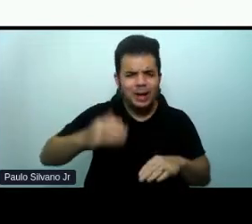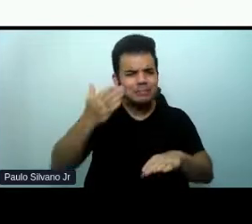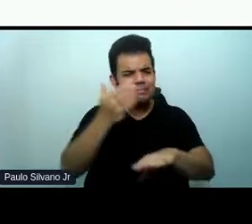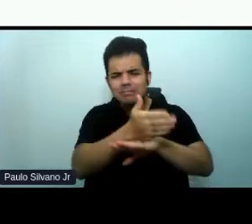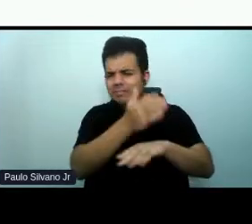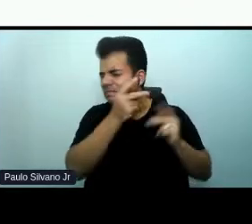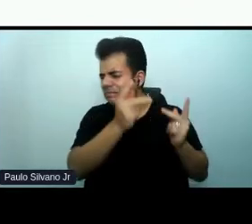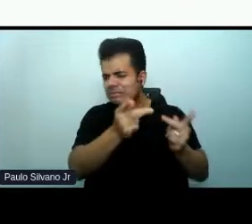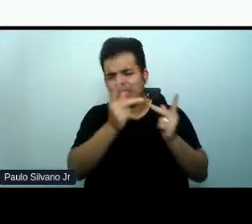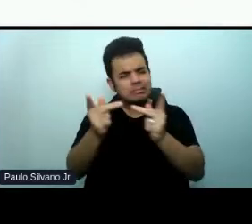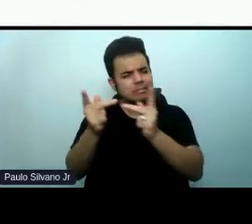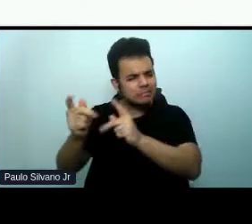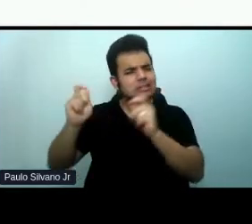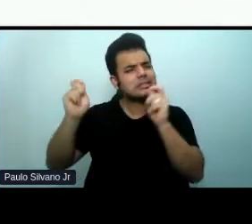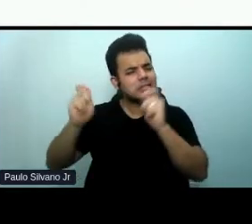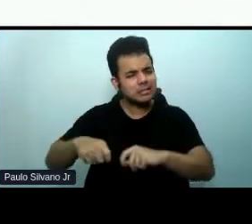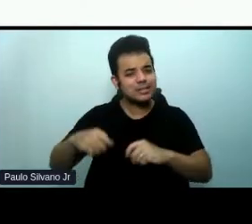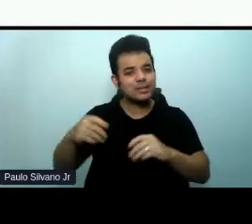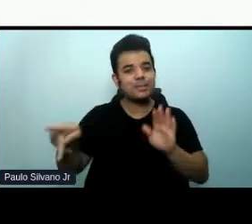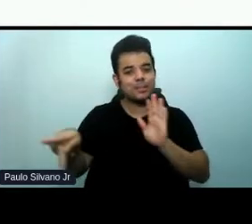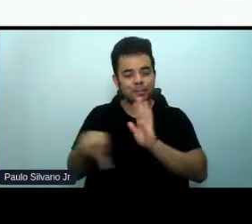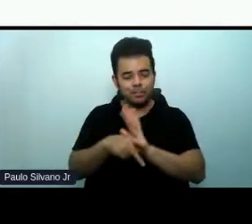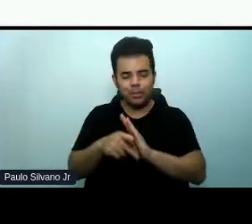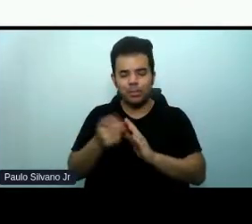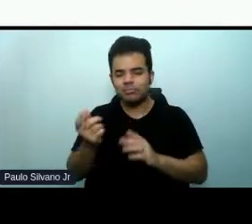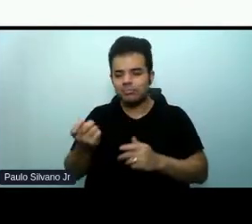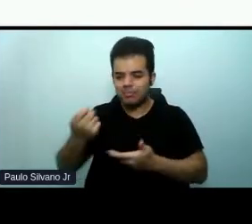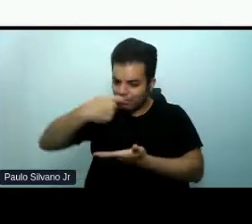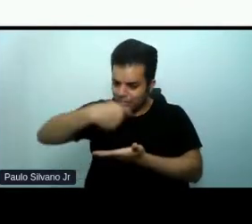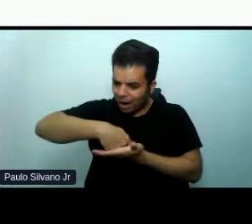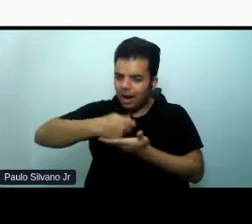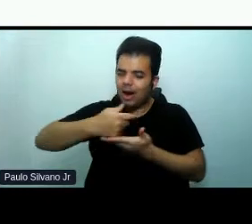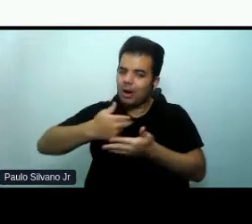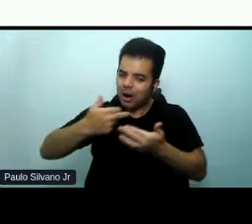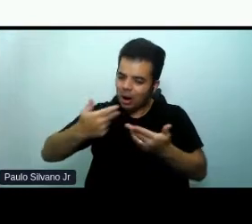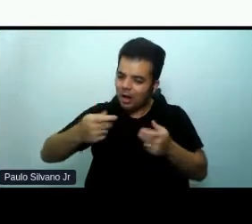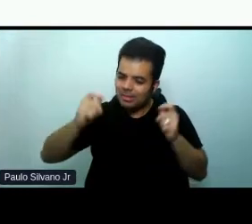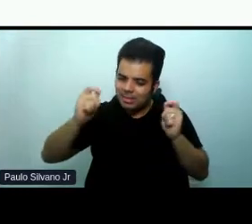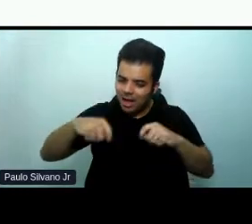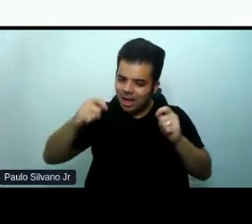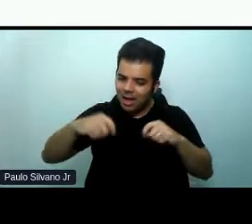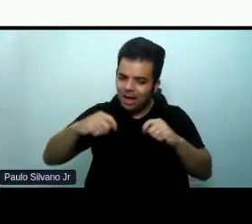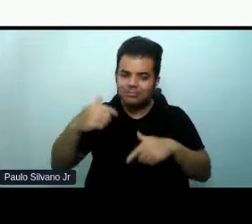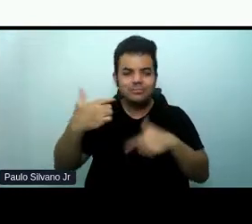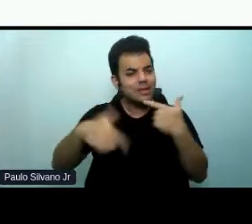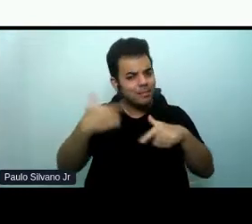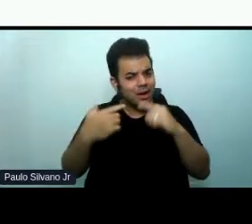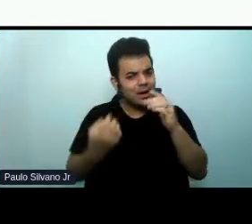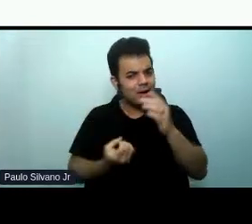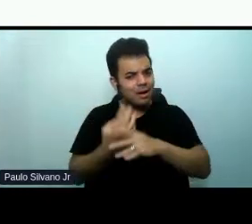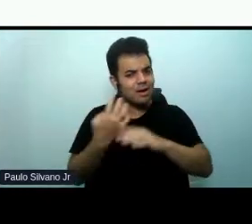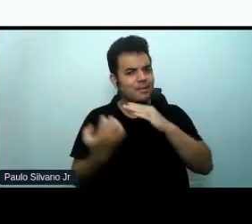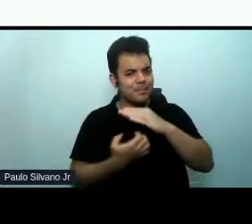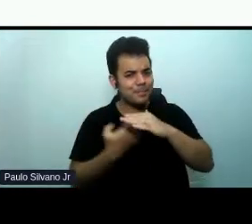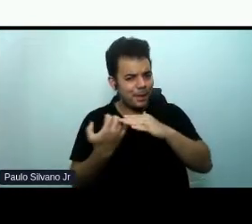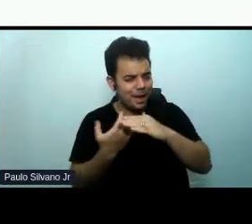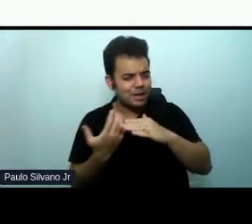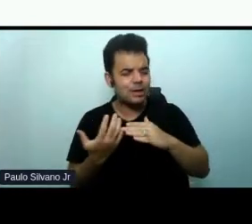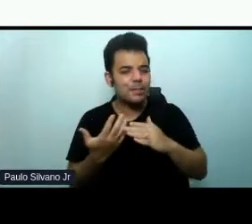e tendo, né, o meu sustento, vamos dizer assim. Nada melhor do que você